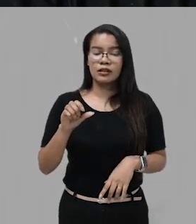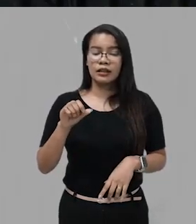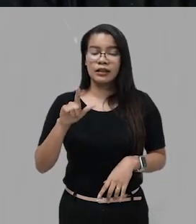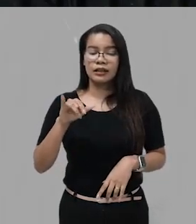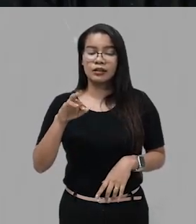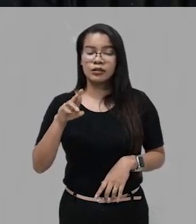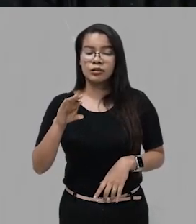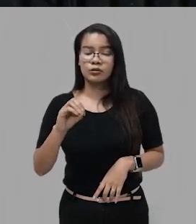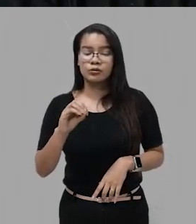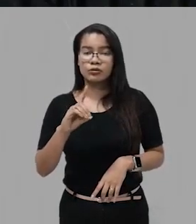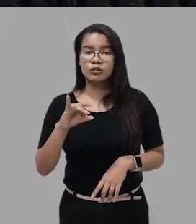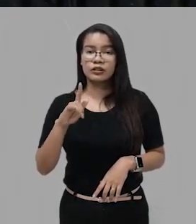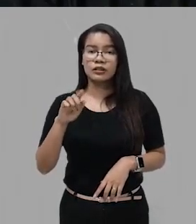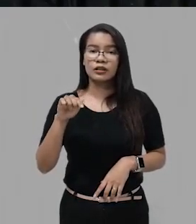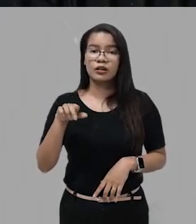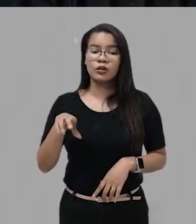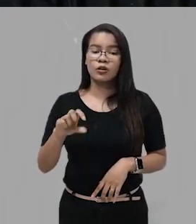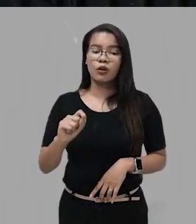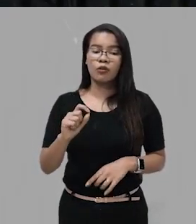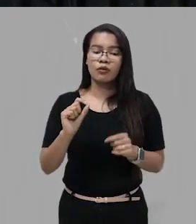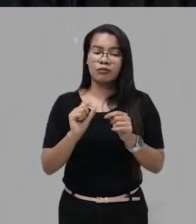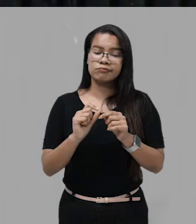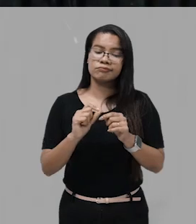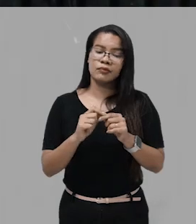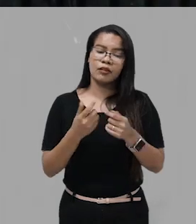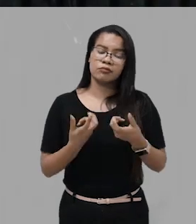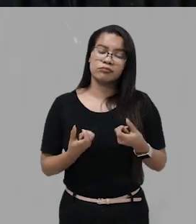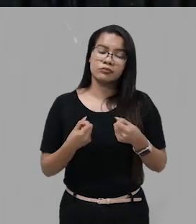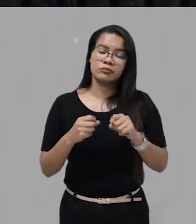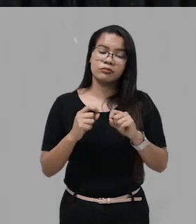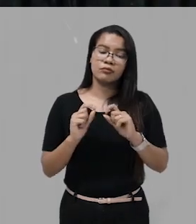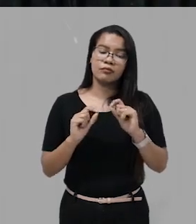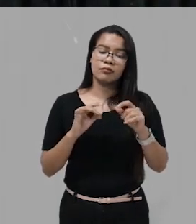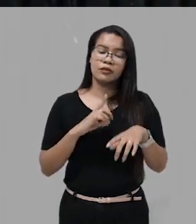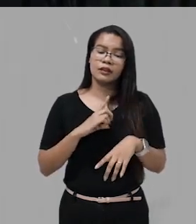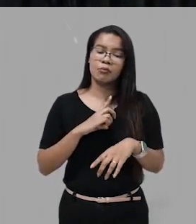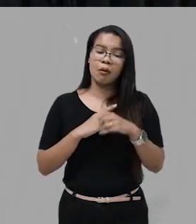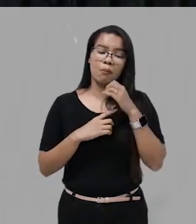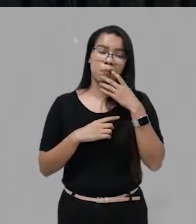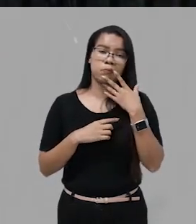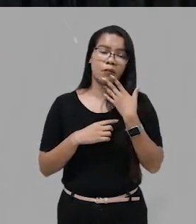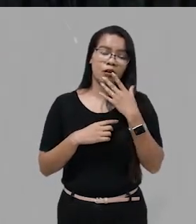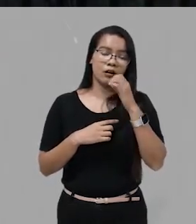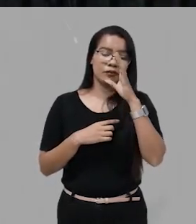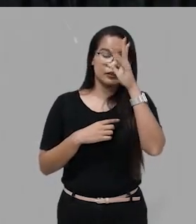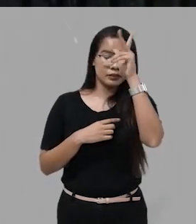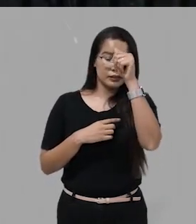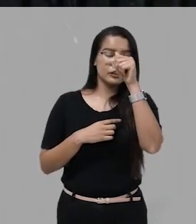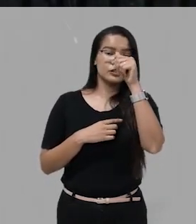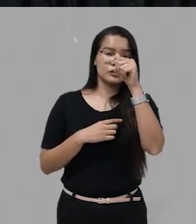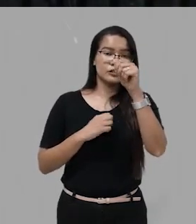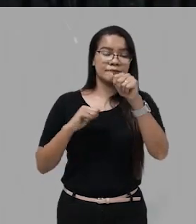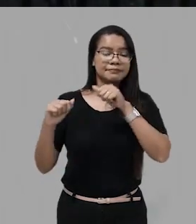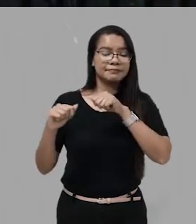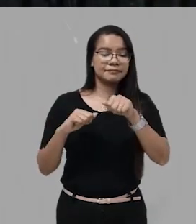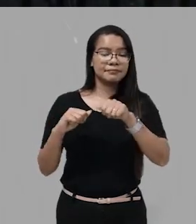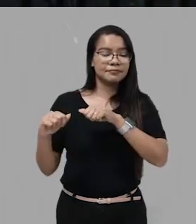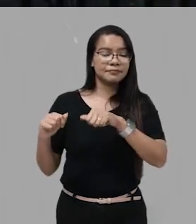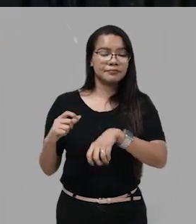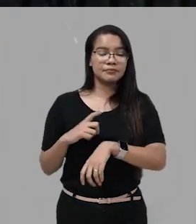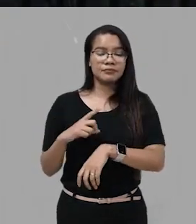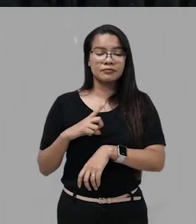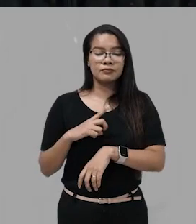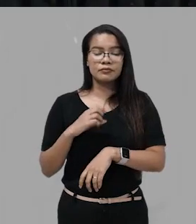Flamengo, realizando uma defesa. Ele está tendo aqui o quê? Uma boa velocidade de reação. Ele está tendo